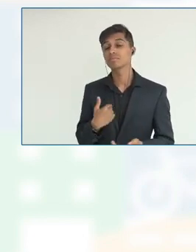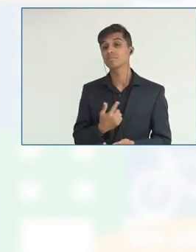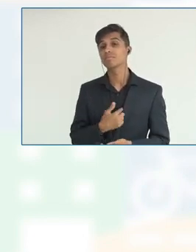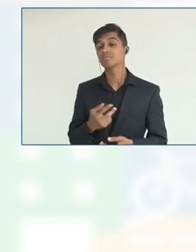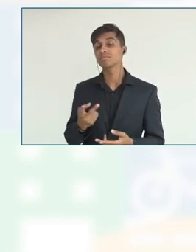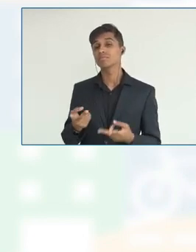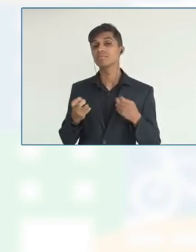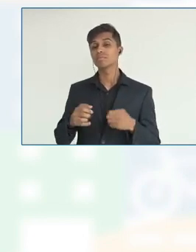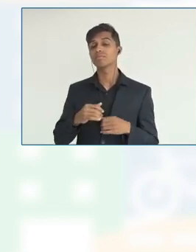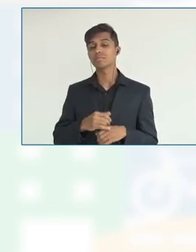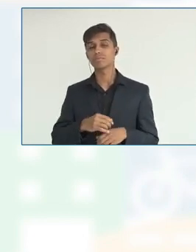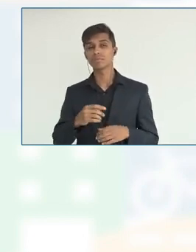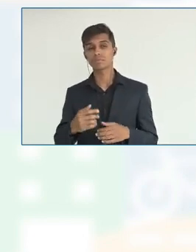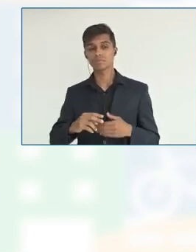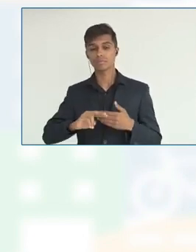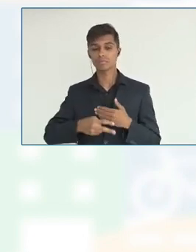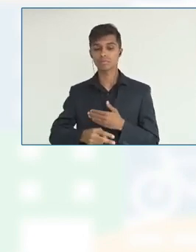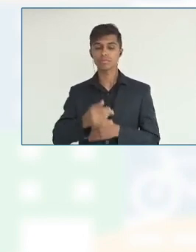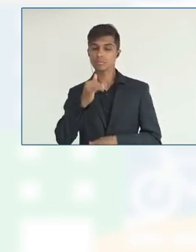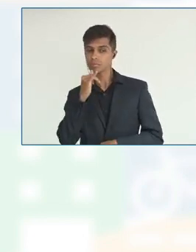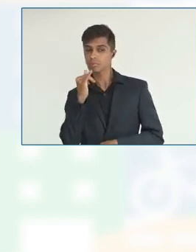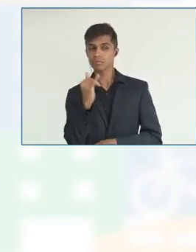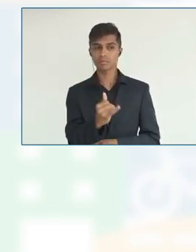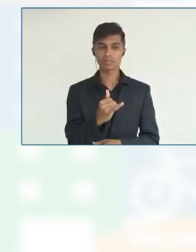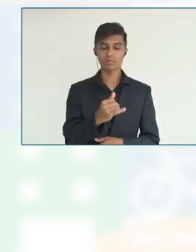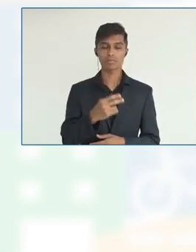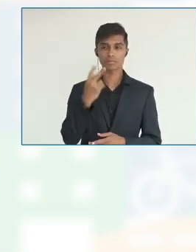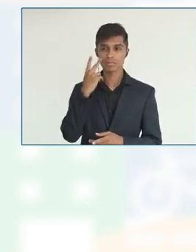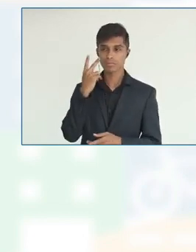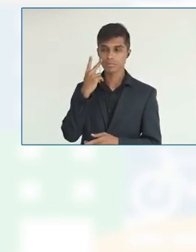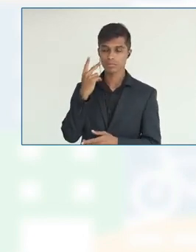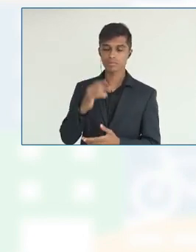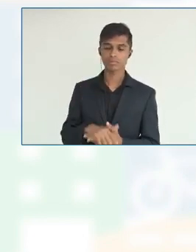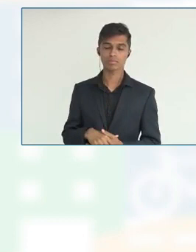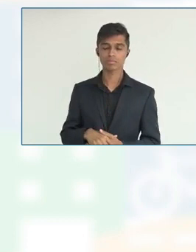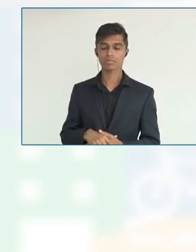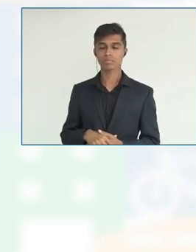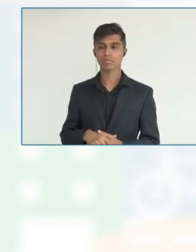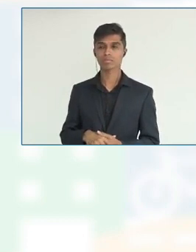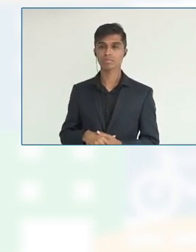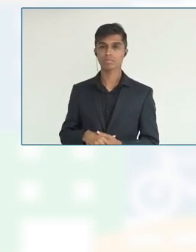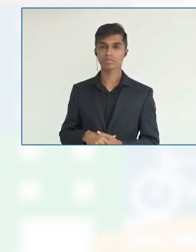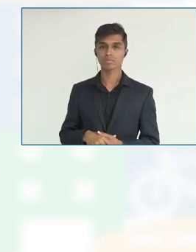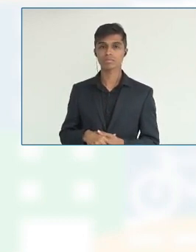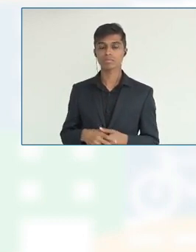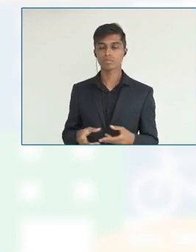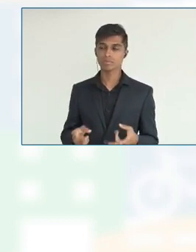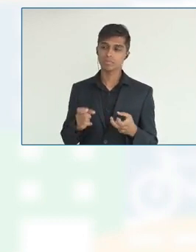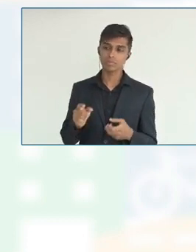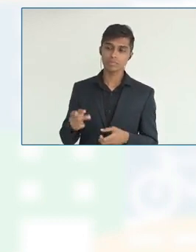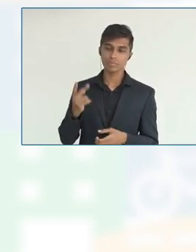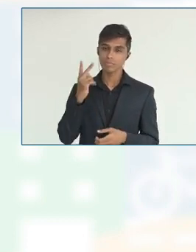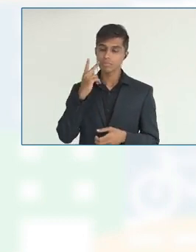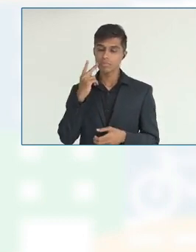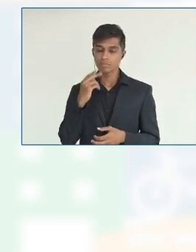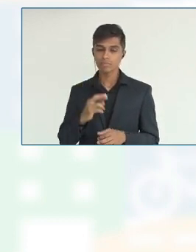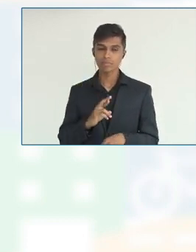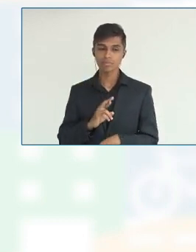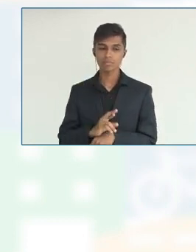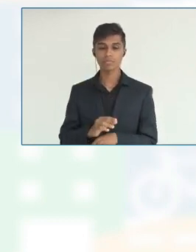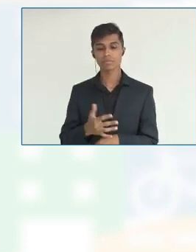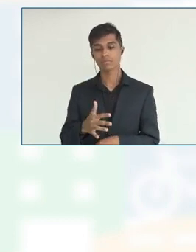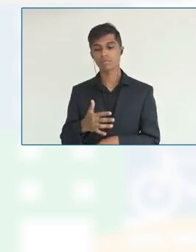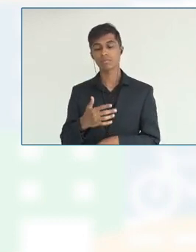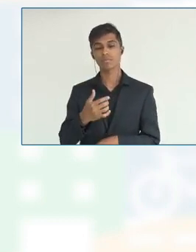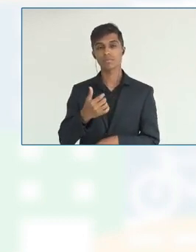da notificação do município de São Paulo no estado de São Paulo, vocês observem que nos últimos anos representou um pouco mais de 20%